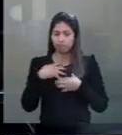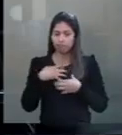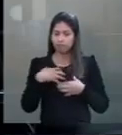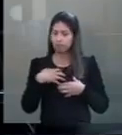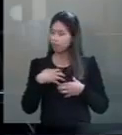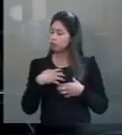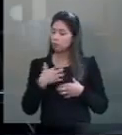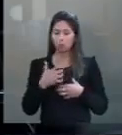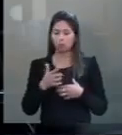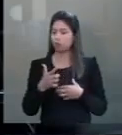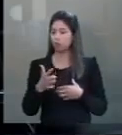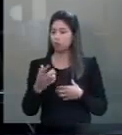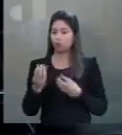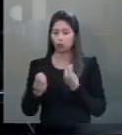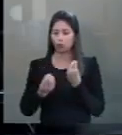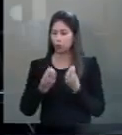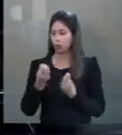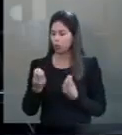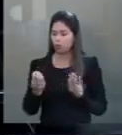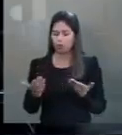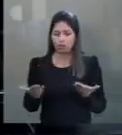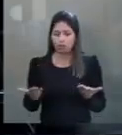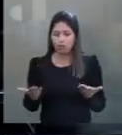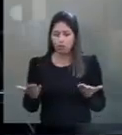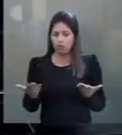não tinha como